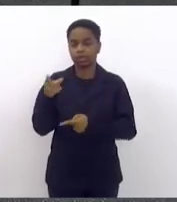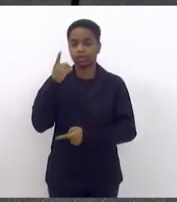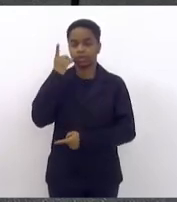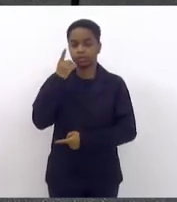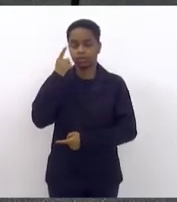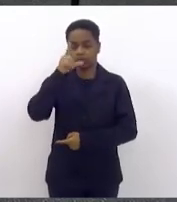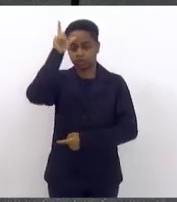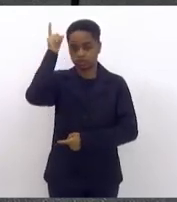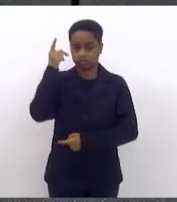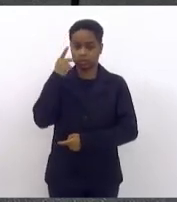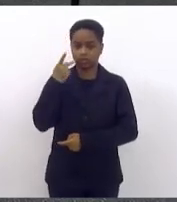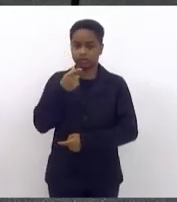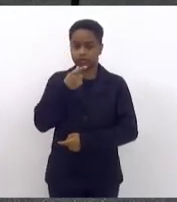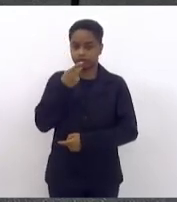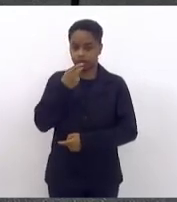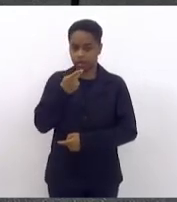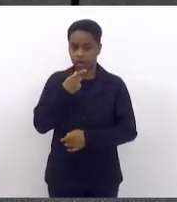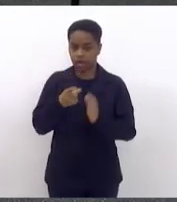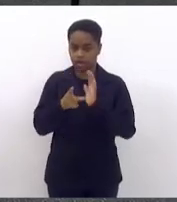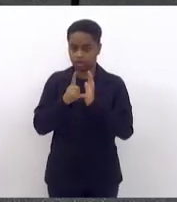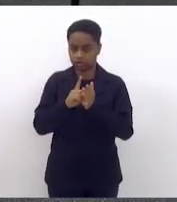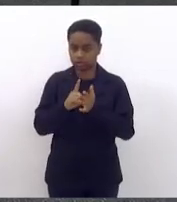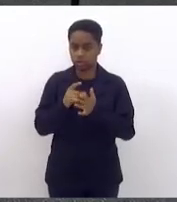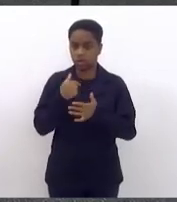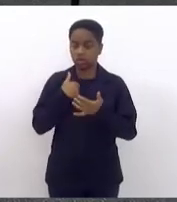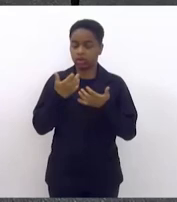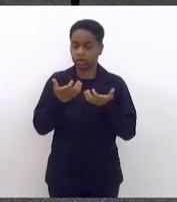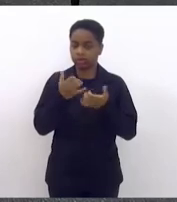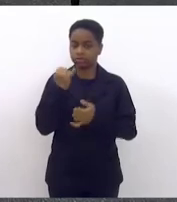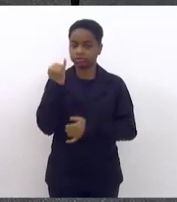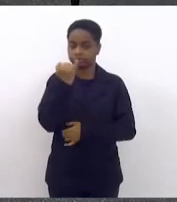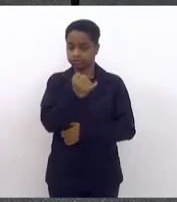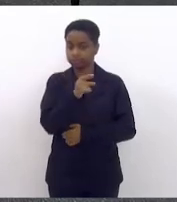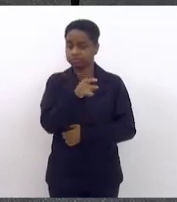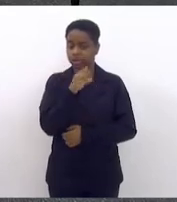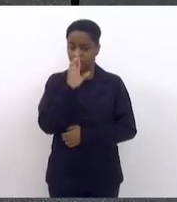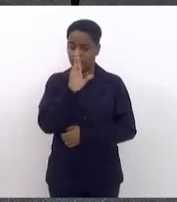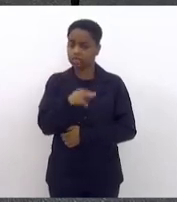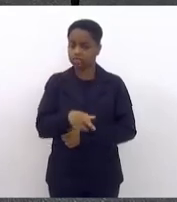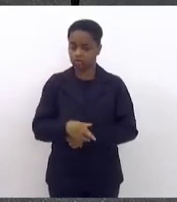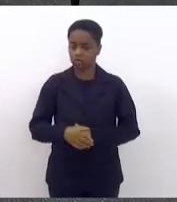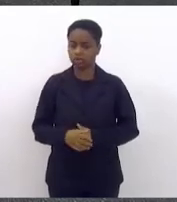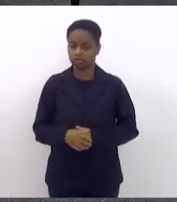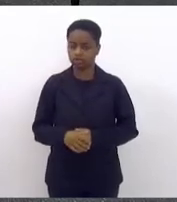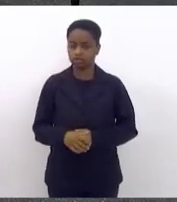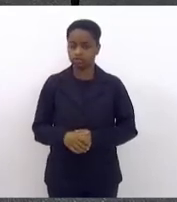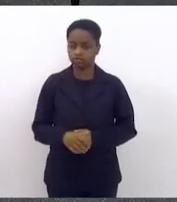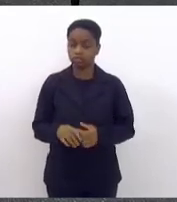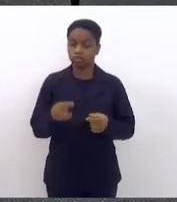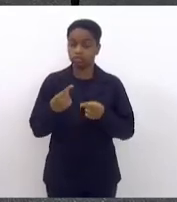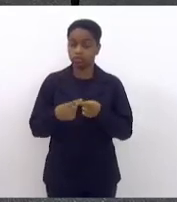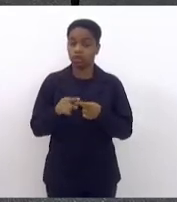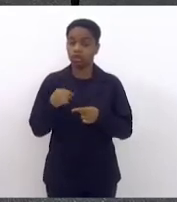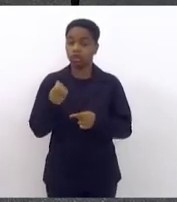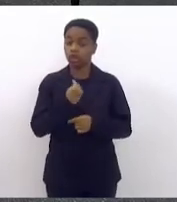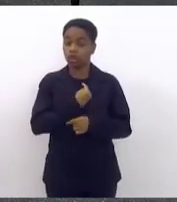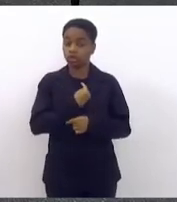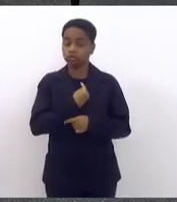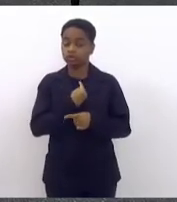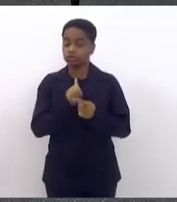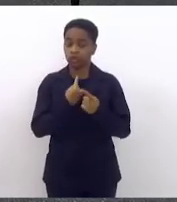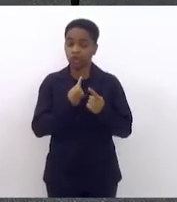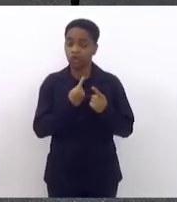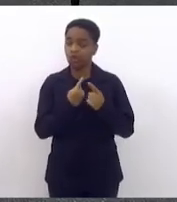falava, que eu também pedi uma parte. Queria dizer que Vossa Excelência está coberto de razão. Nós mesmos não somos contrários a um